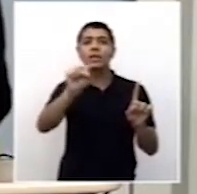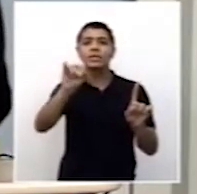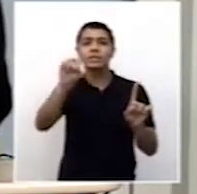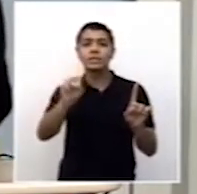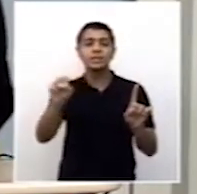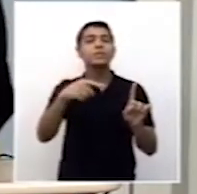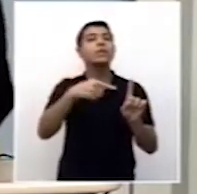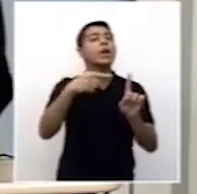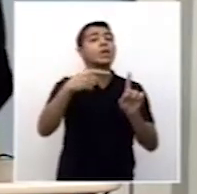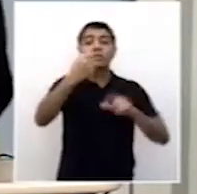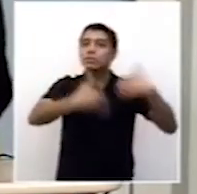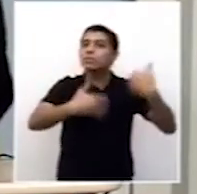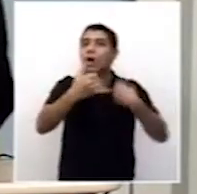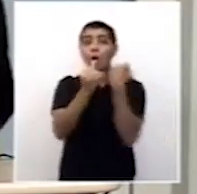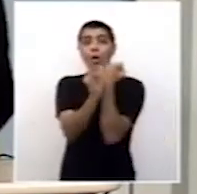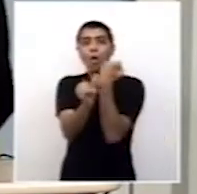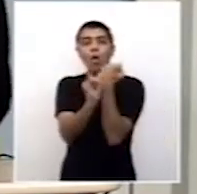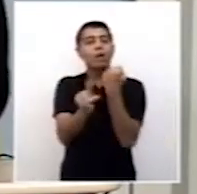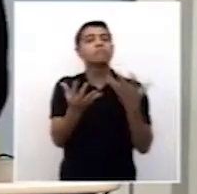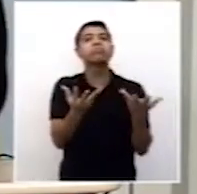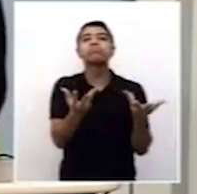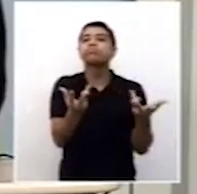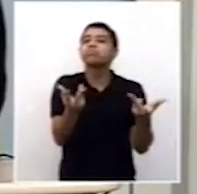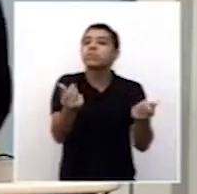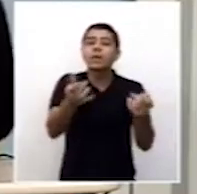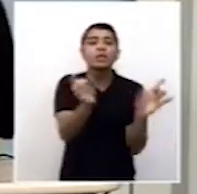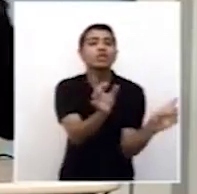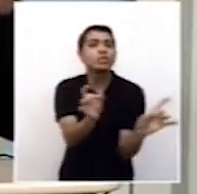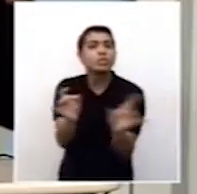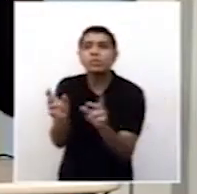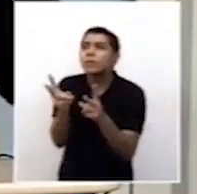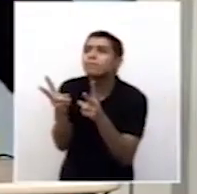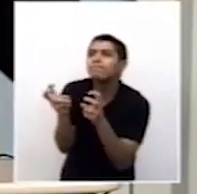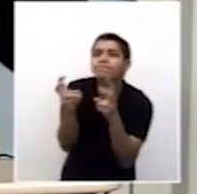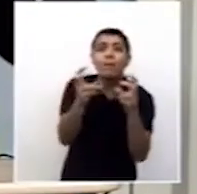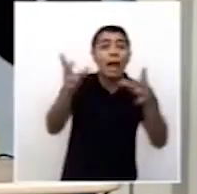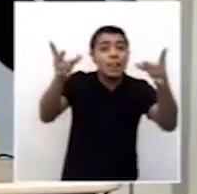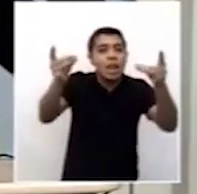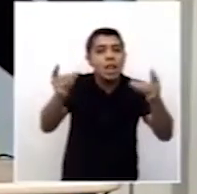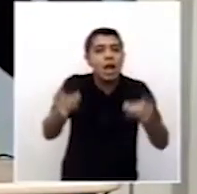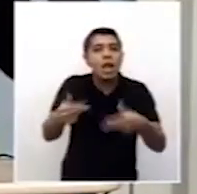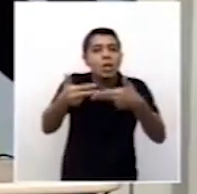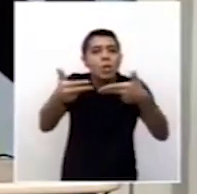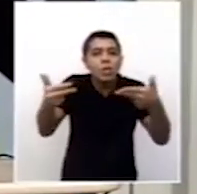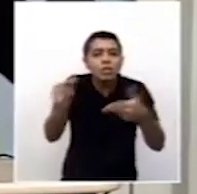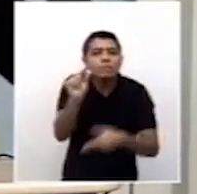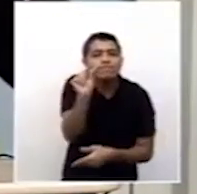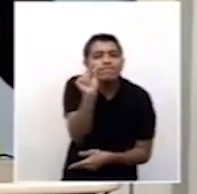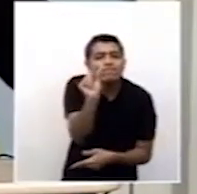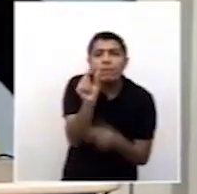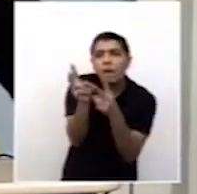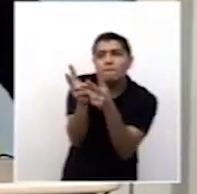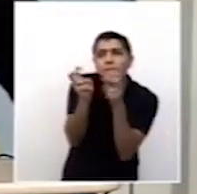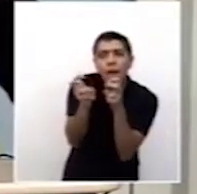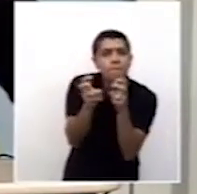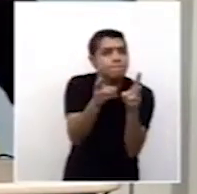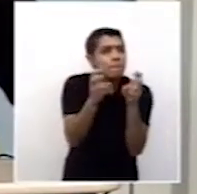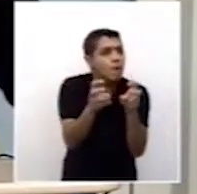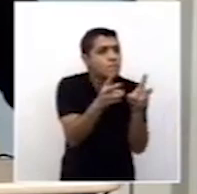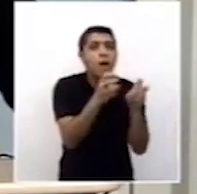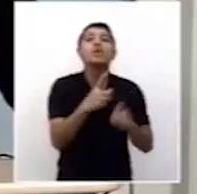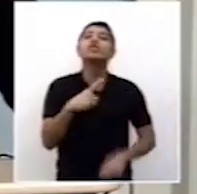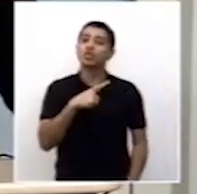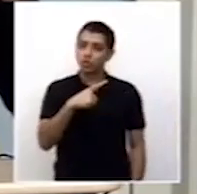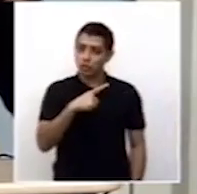pequenos detalhes, coisas que a gente não percebe. Então, por exemplo, se ele ia até a padaria,